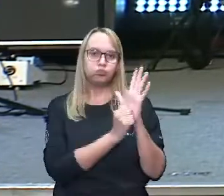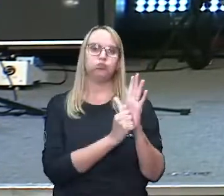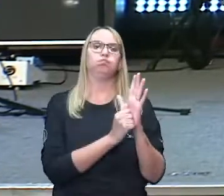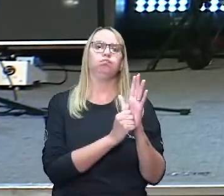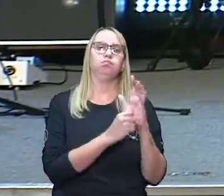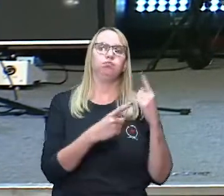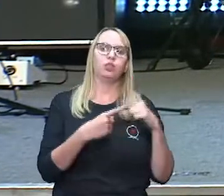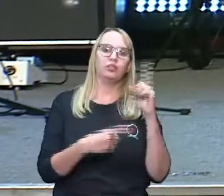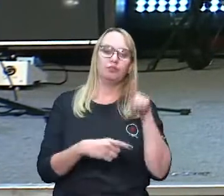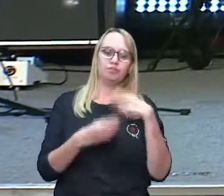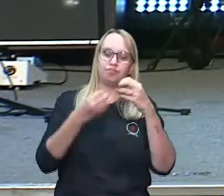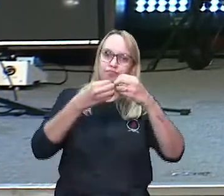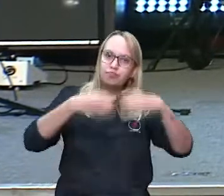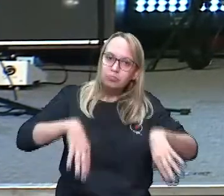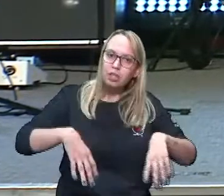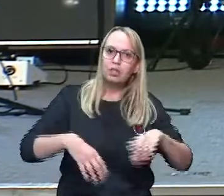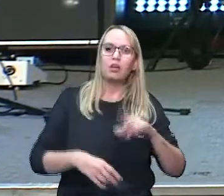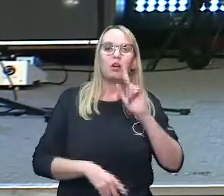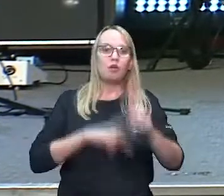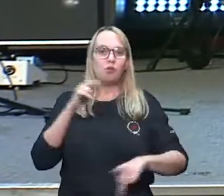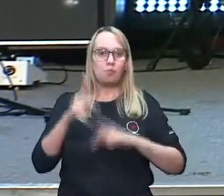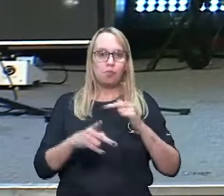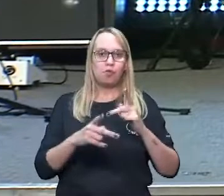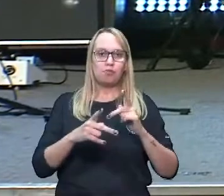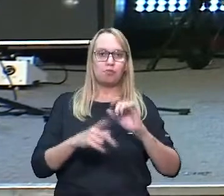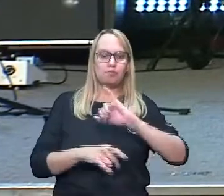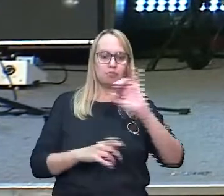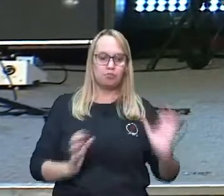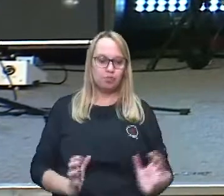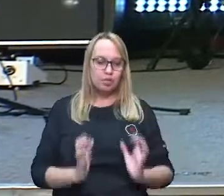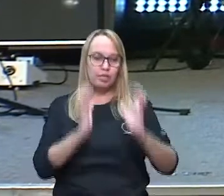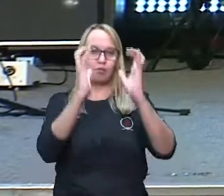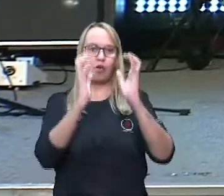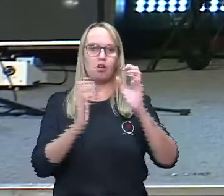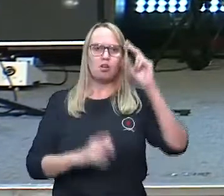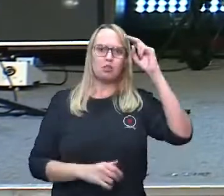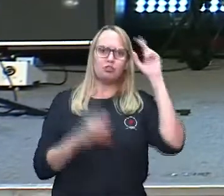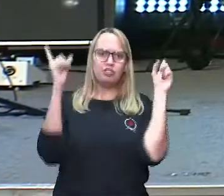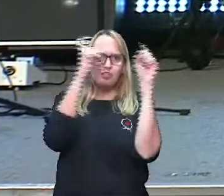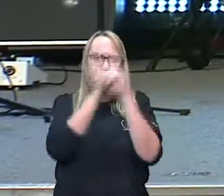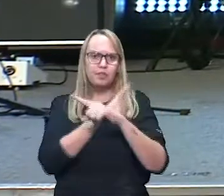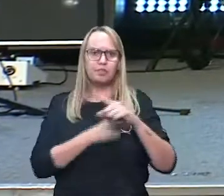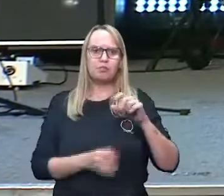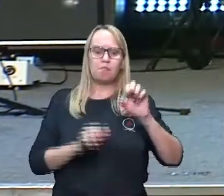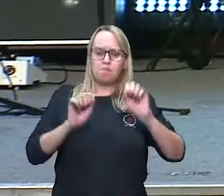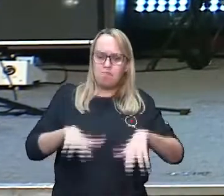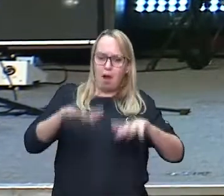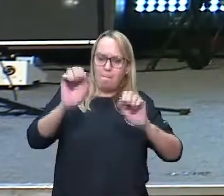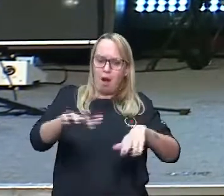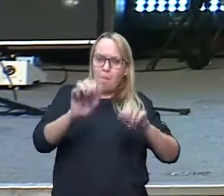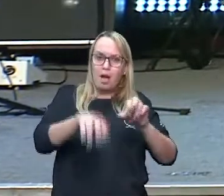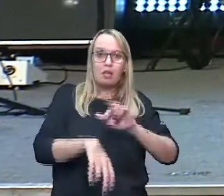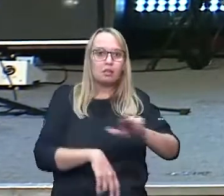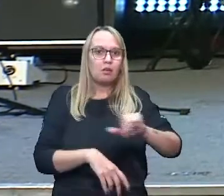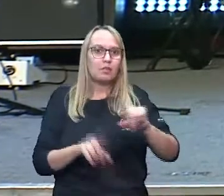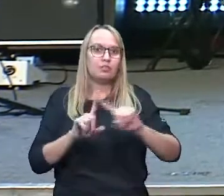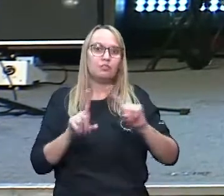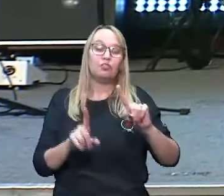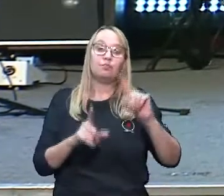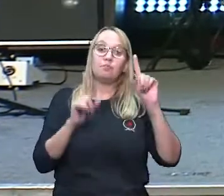O povo em volta da muralha de Jericó, o mais difícil não foi marchar por 7 dias, foi ficar calado